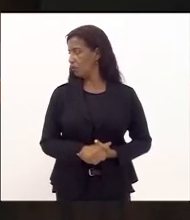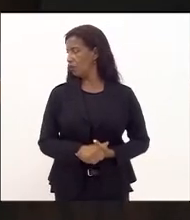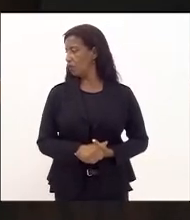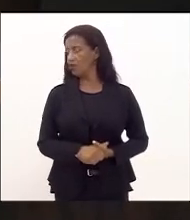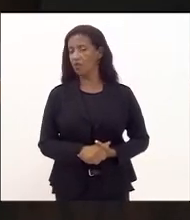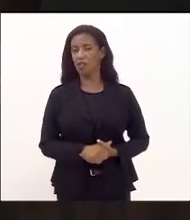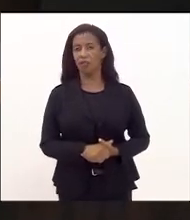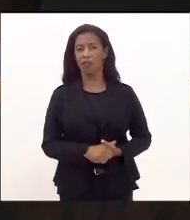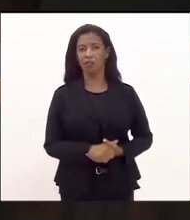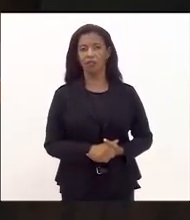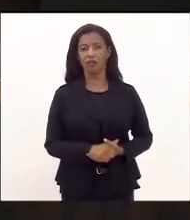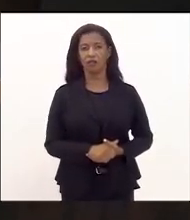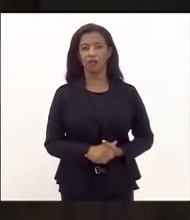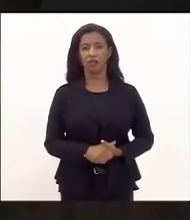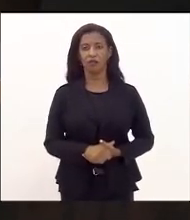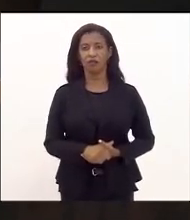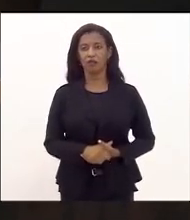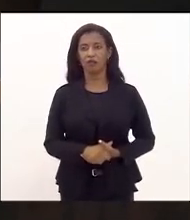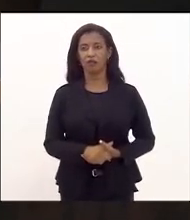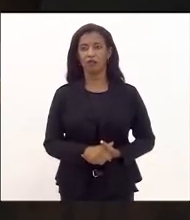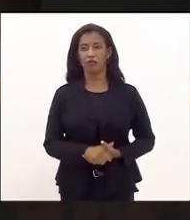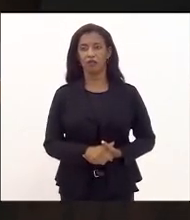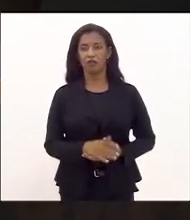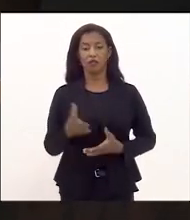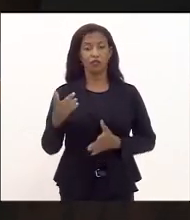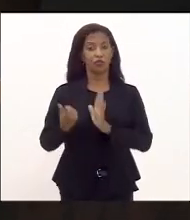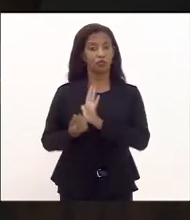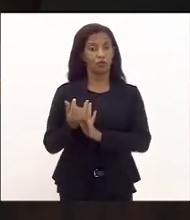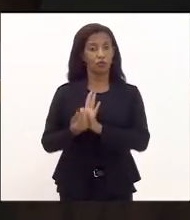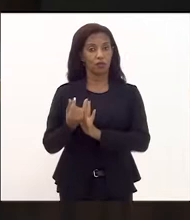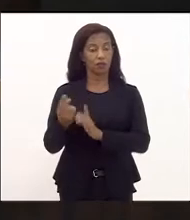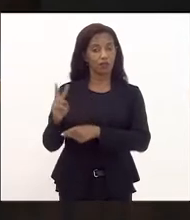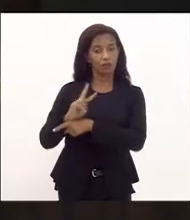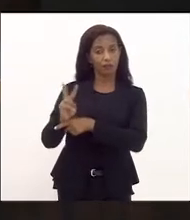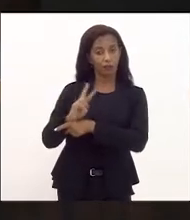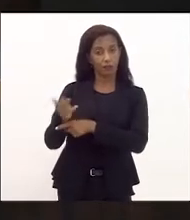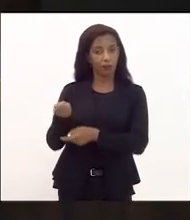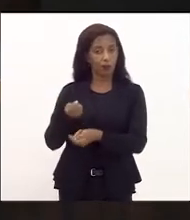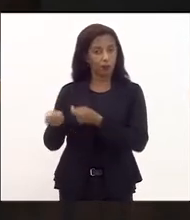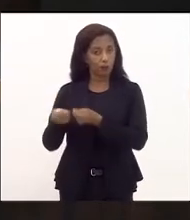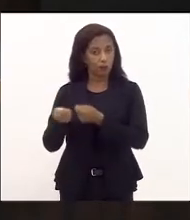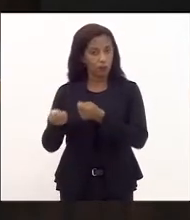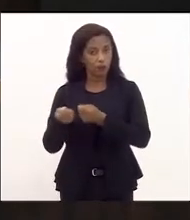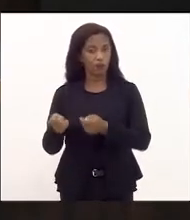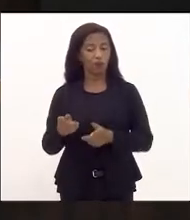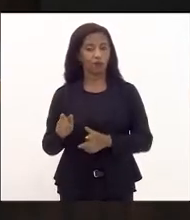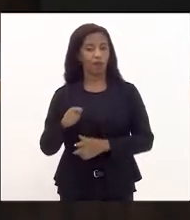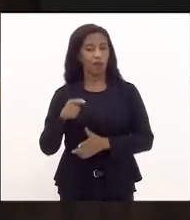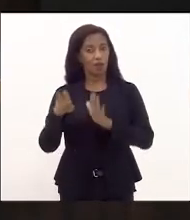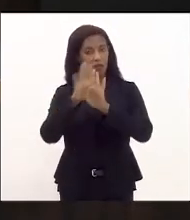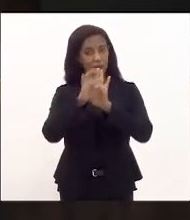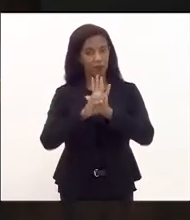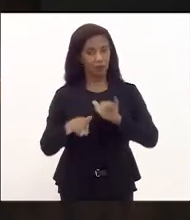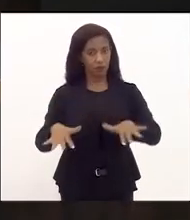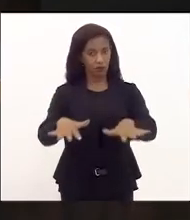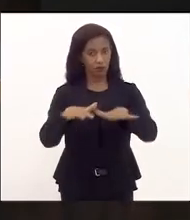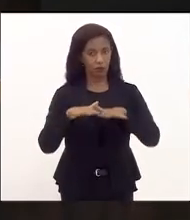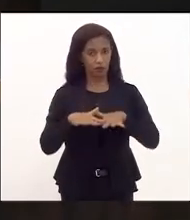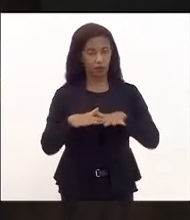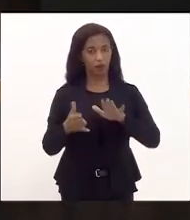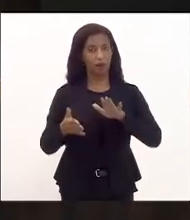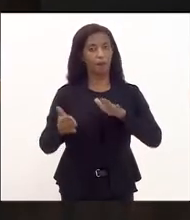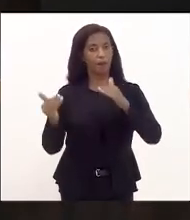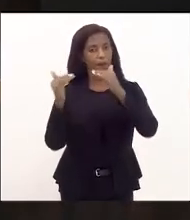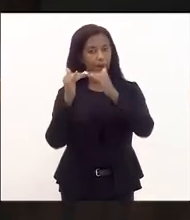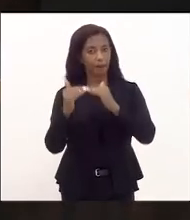saúde, assuntos municipais, desenvolvimento regional, de orçamento, finanças, fiscalização financeira, controle, as emendas de plenário. Para